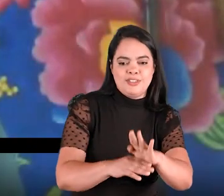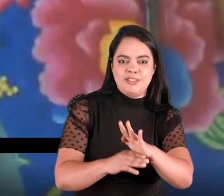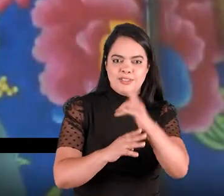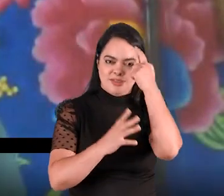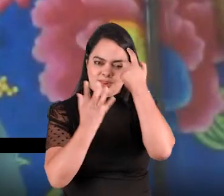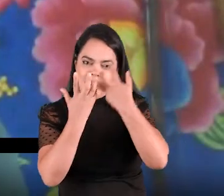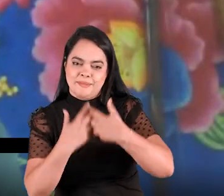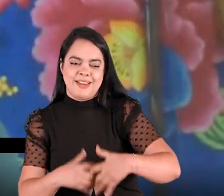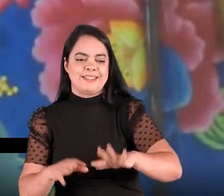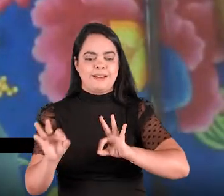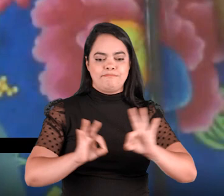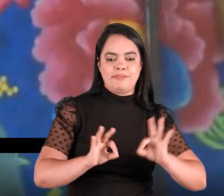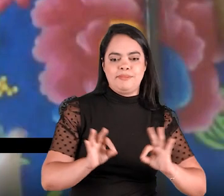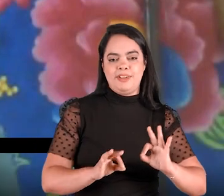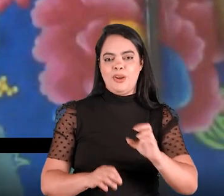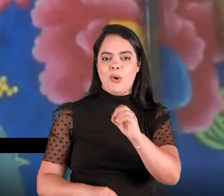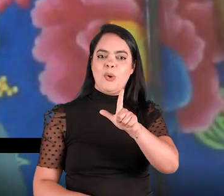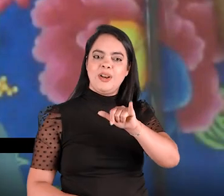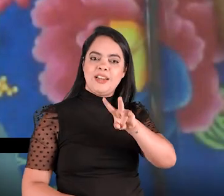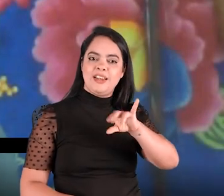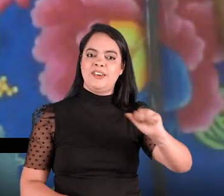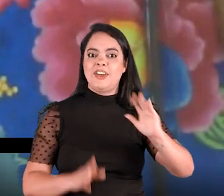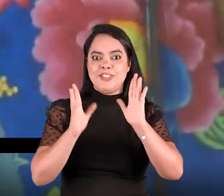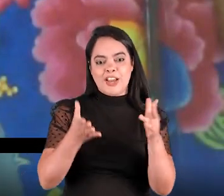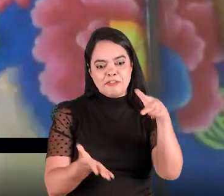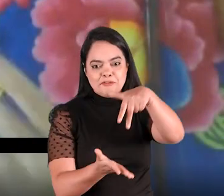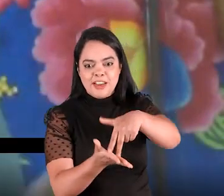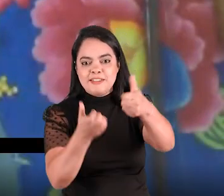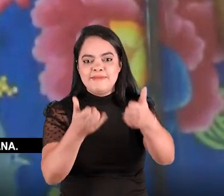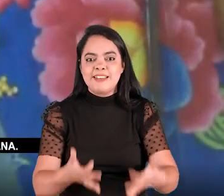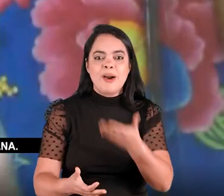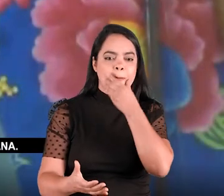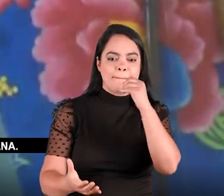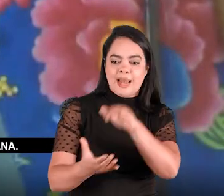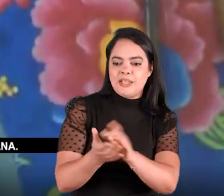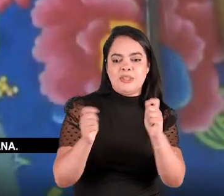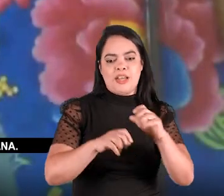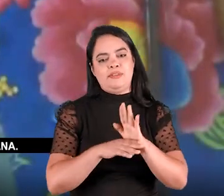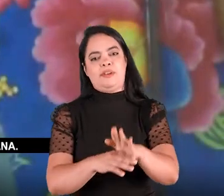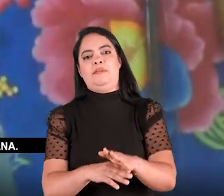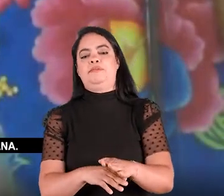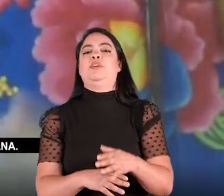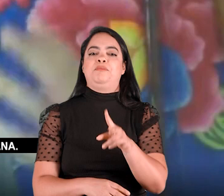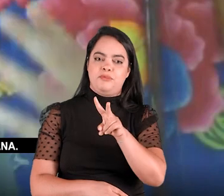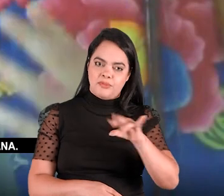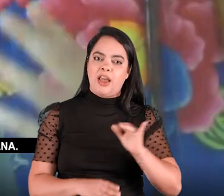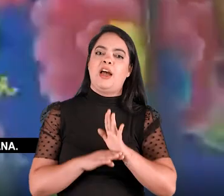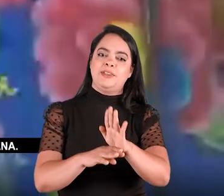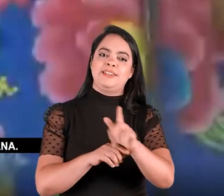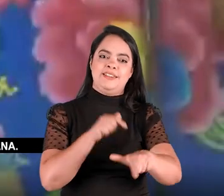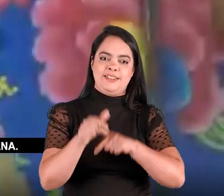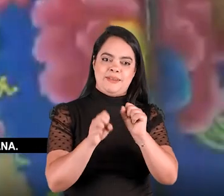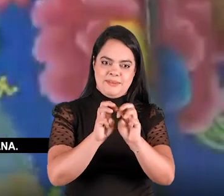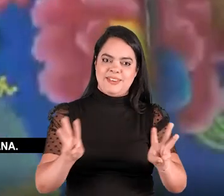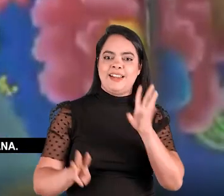e repensar. Olha a Olivia, já disse do marido, quer dizer, a gente nem imaginava do marido. Então, são pessoas que vão agregar